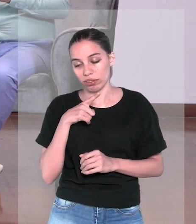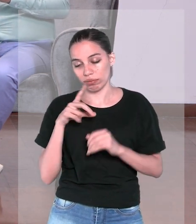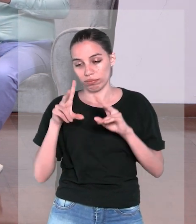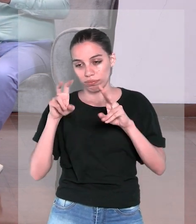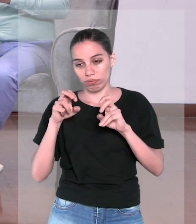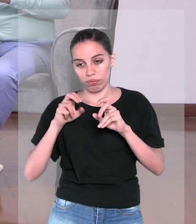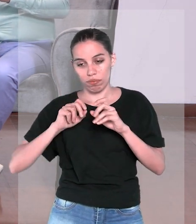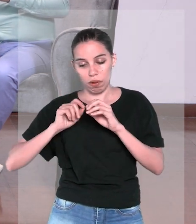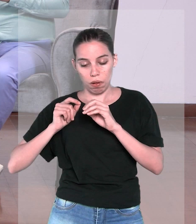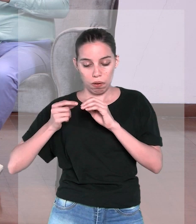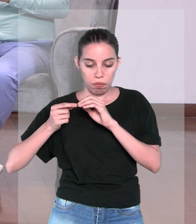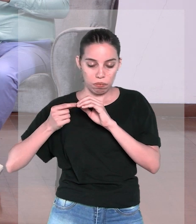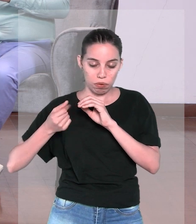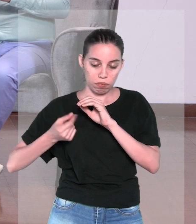tempo.